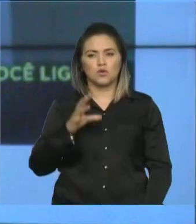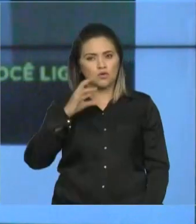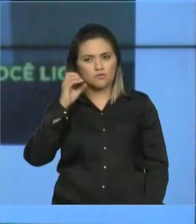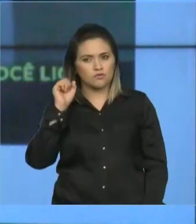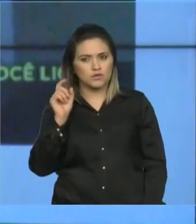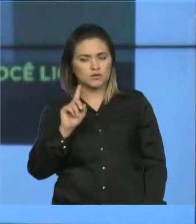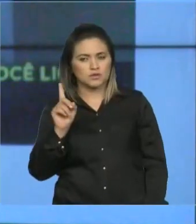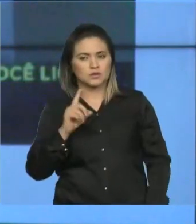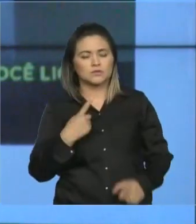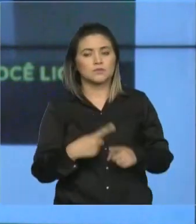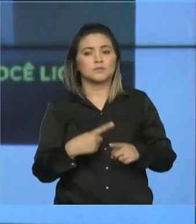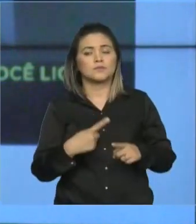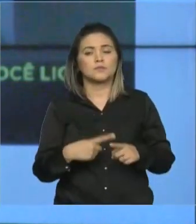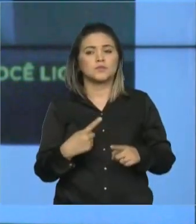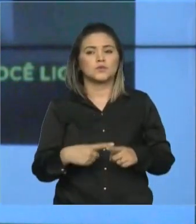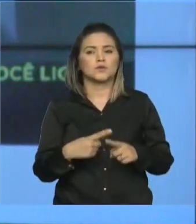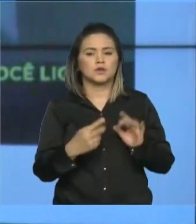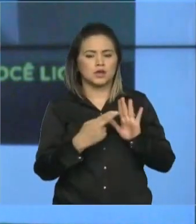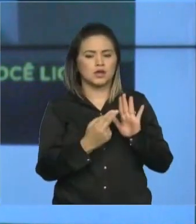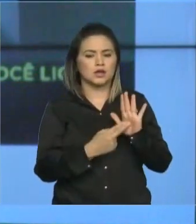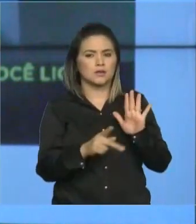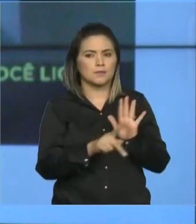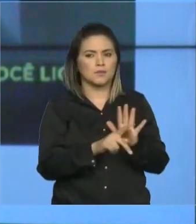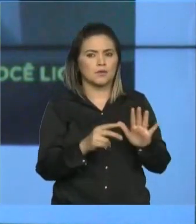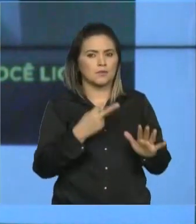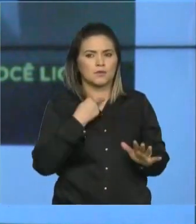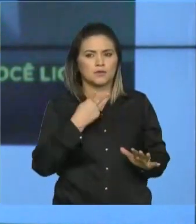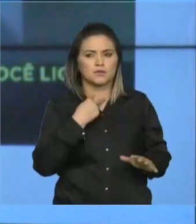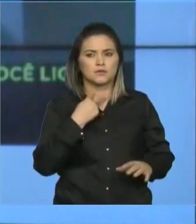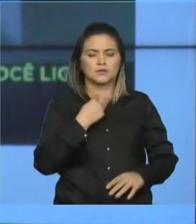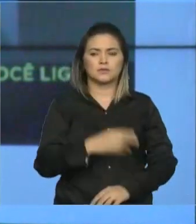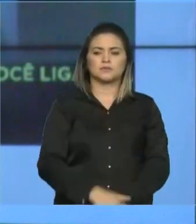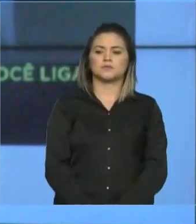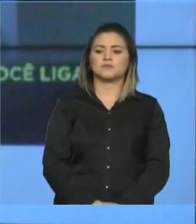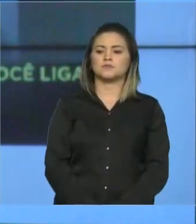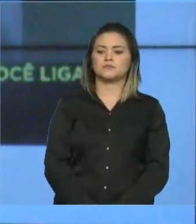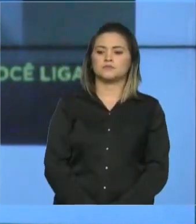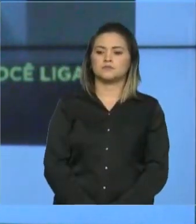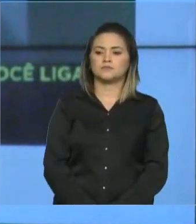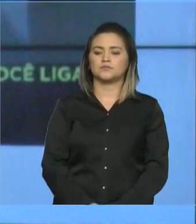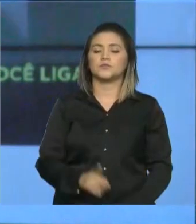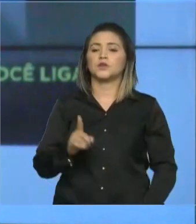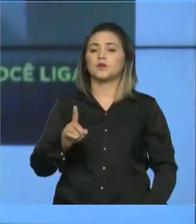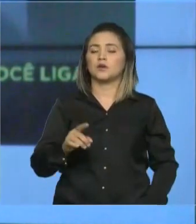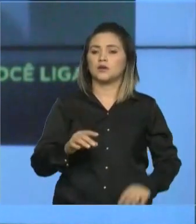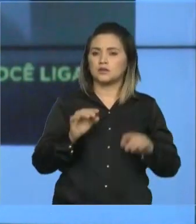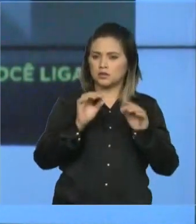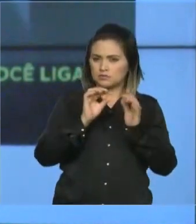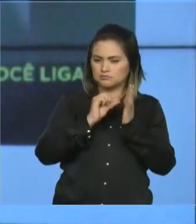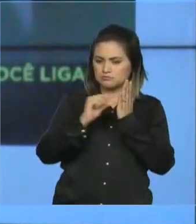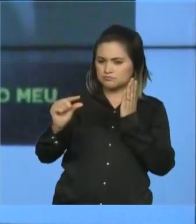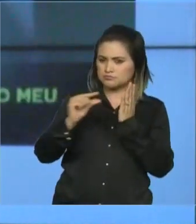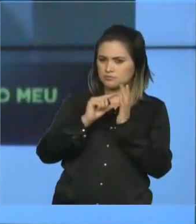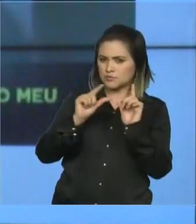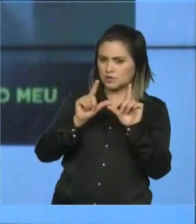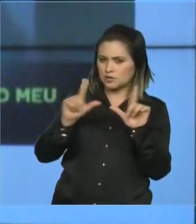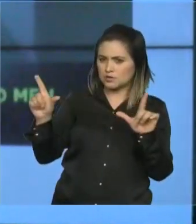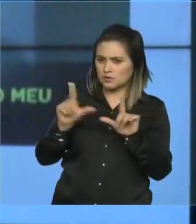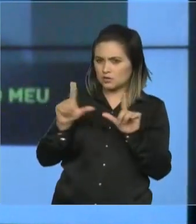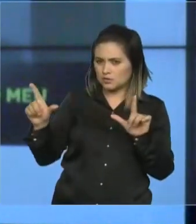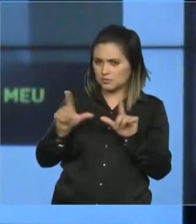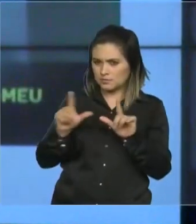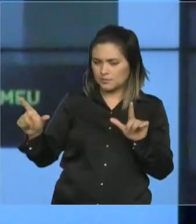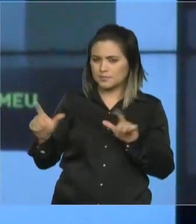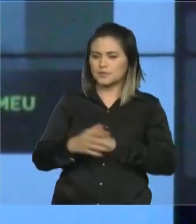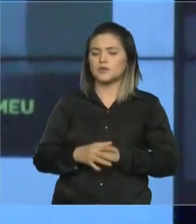regimento, que não permite, mas nós legendamos aqui o principal. Você vai conduzido para a delegacia, de lá você liga para o seu